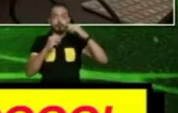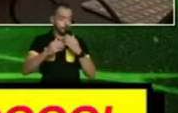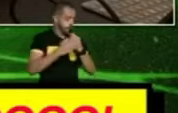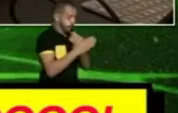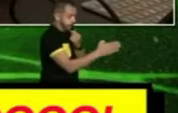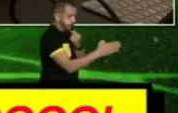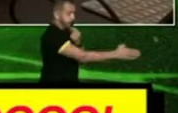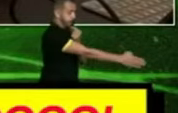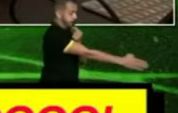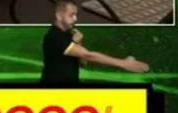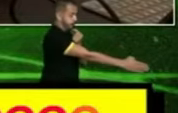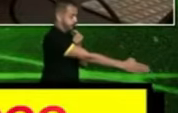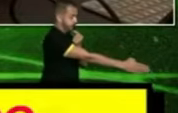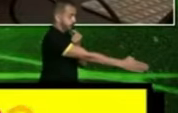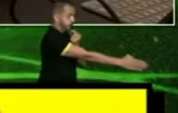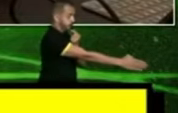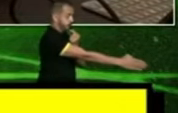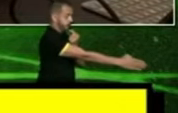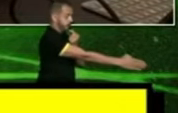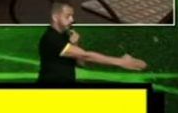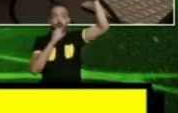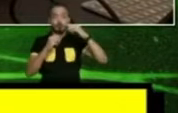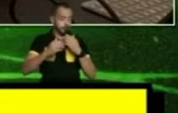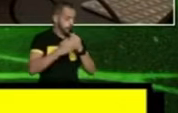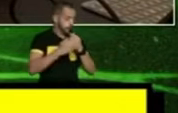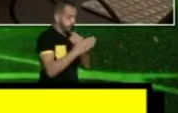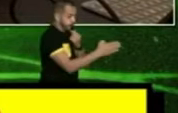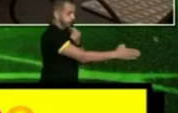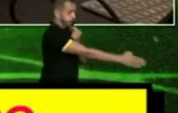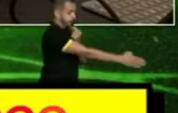dentro lá